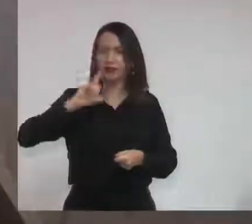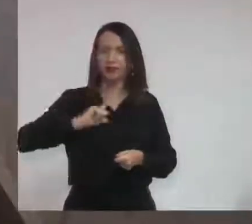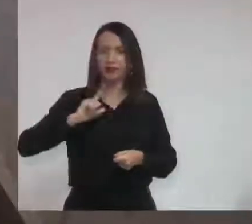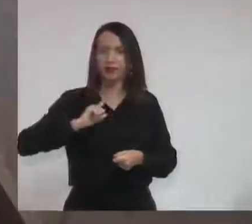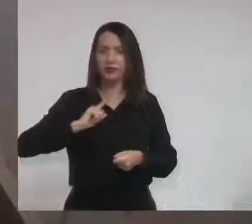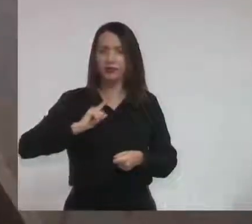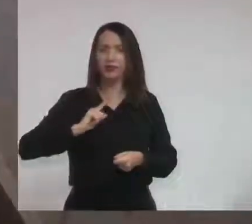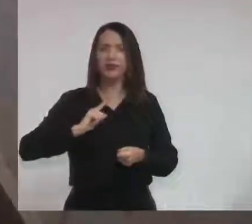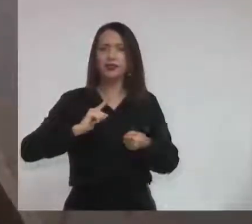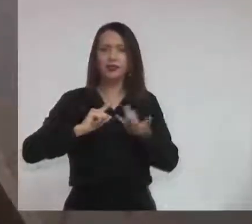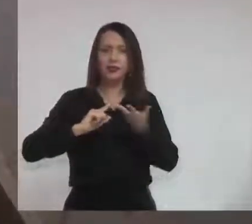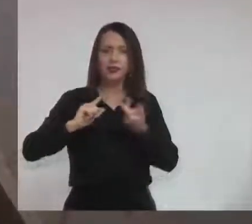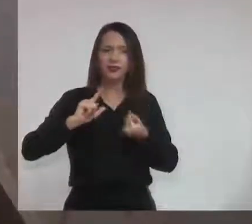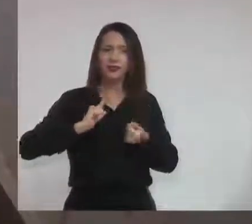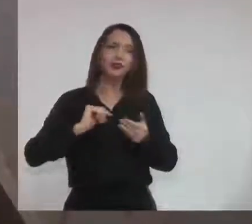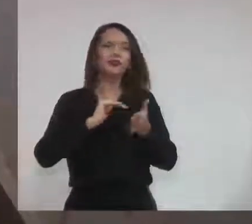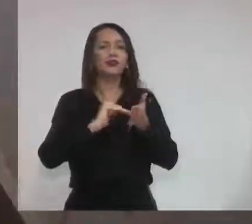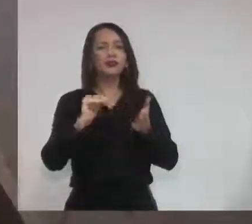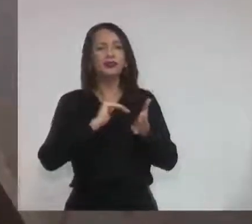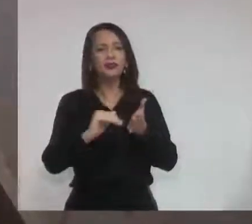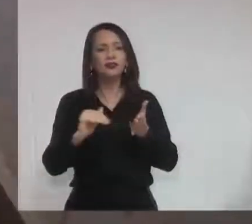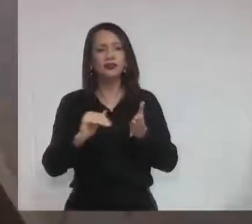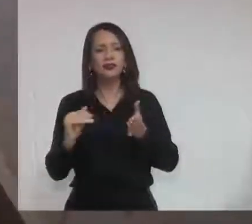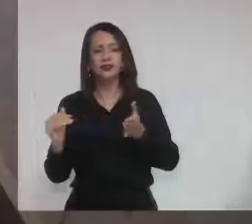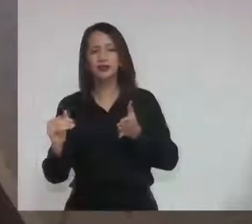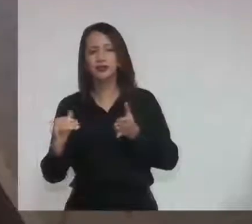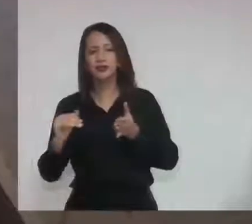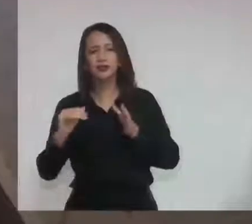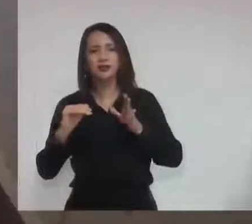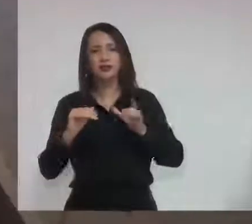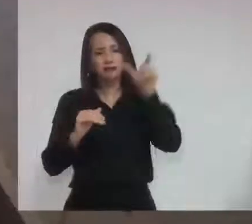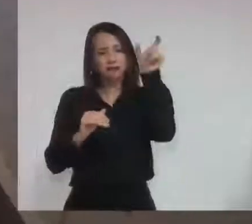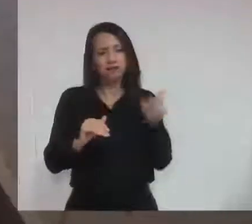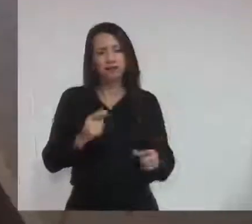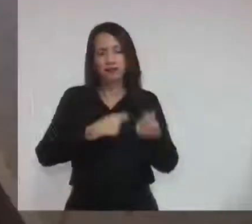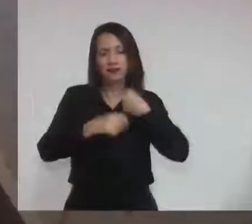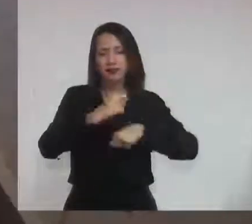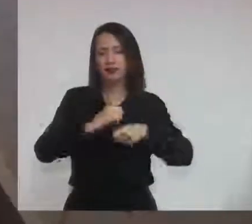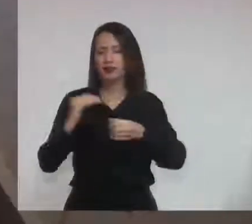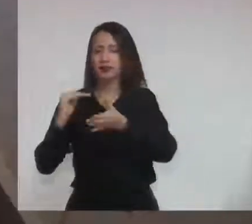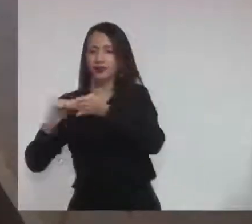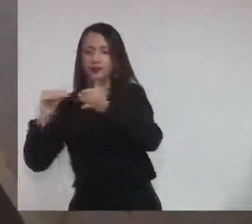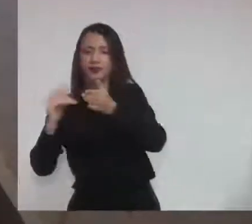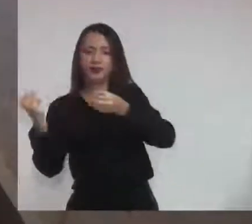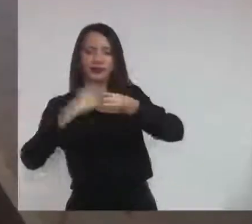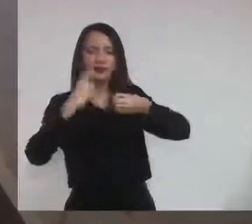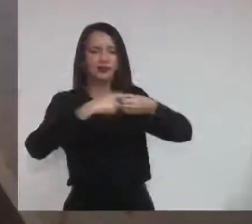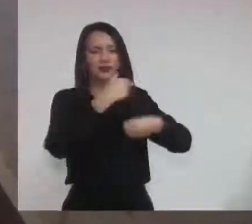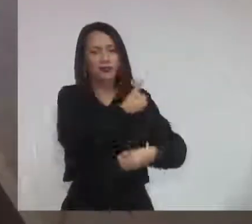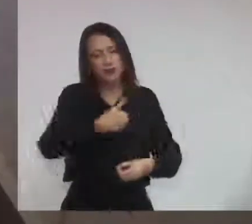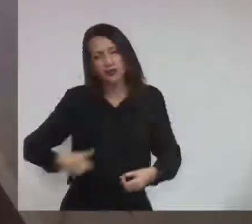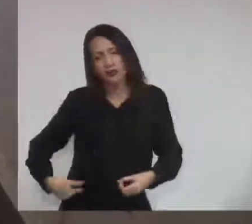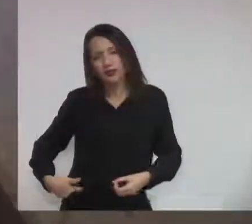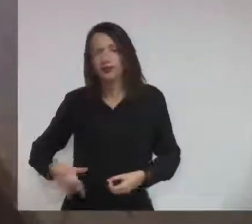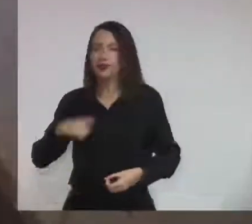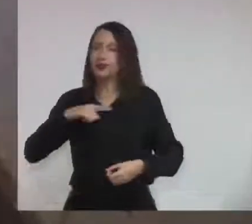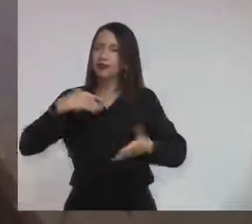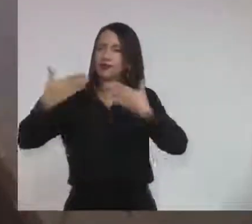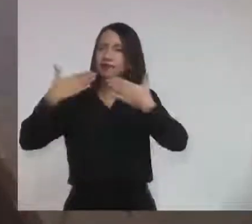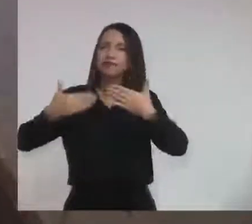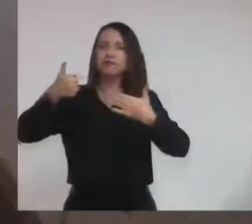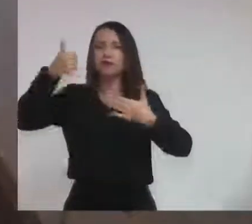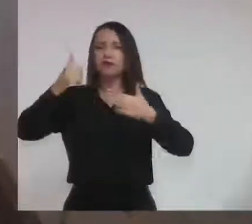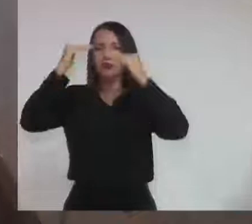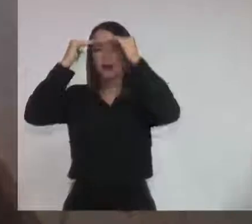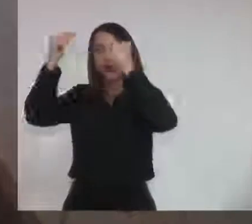aliás, para todos os secretários e secretarias do governo. As coisas caminham muito melhor quando há mais diálogo e